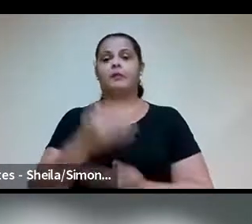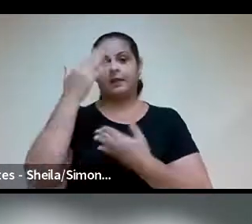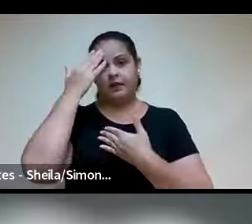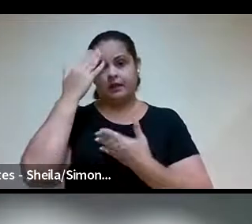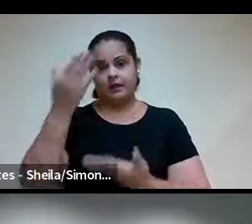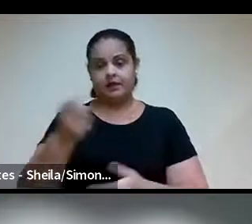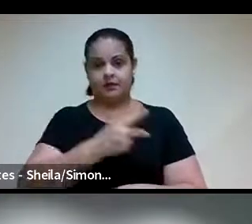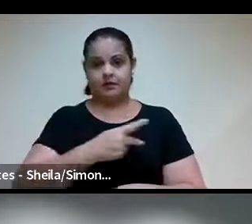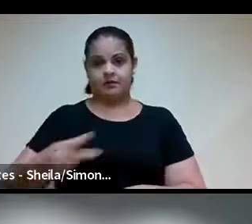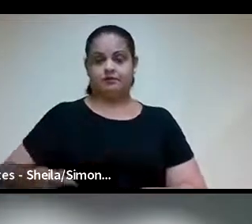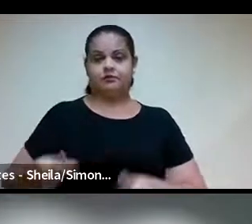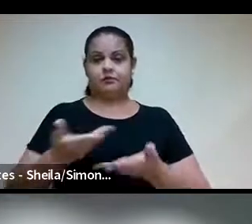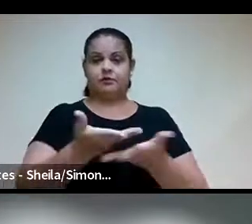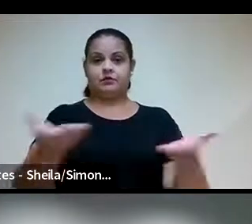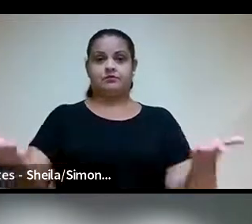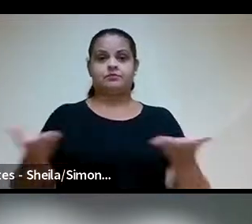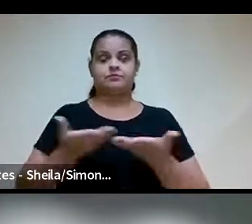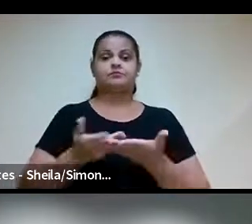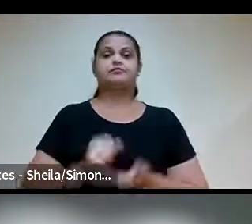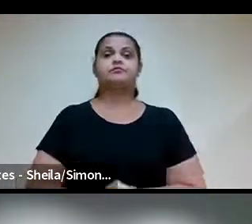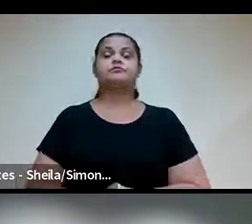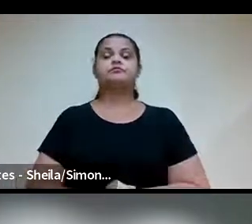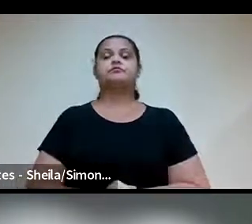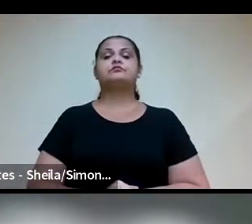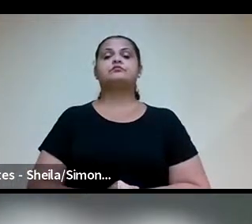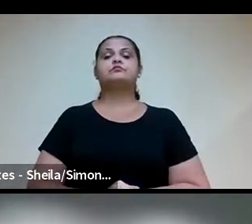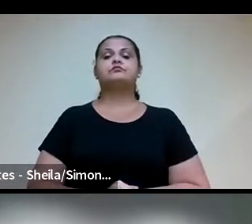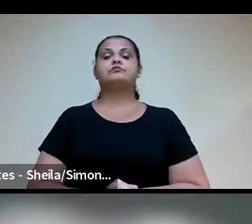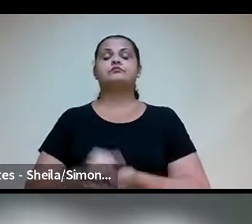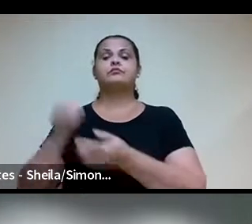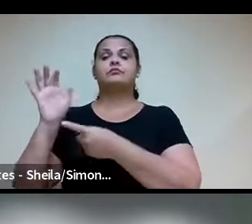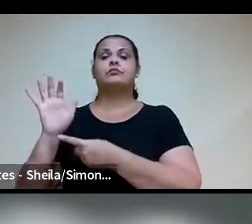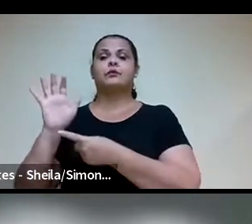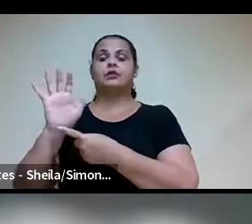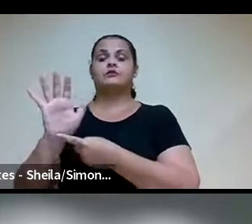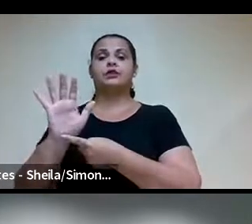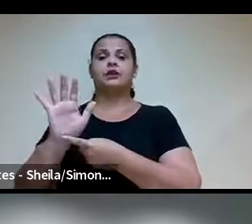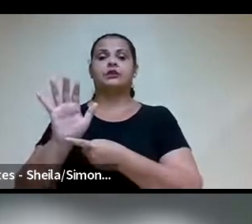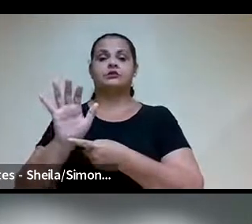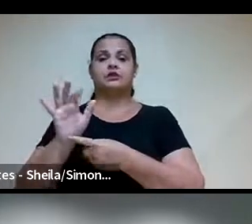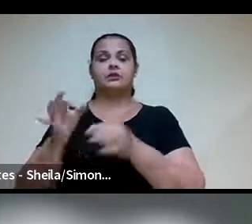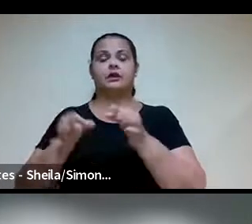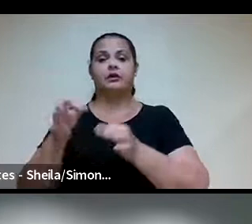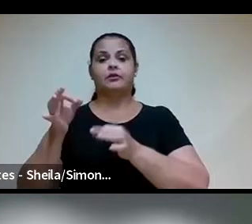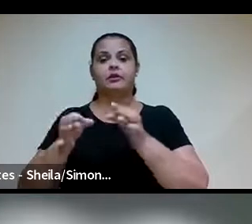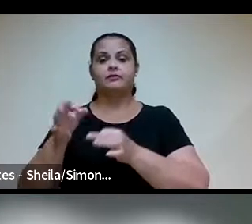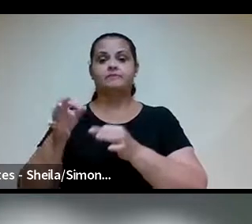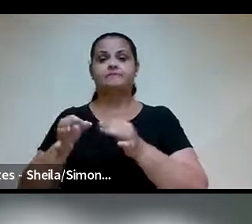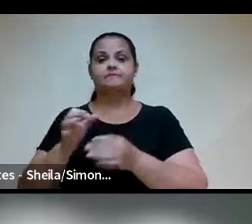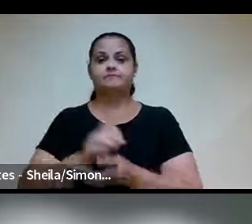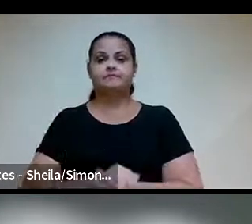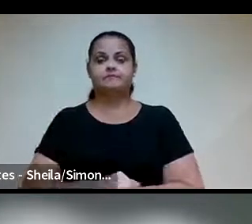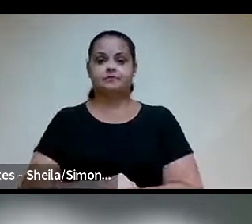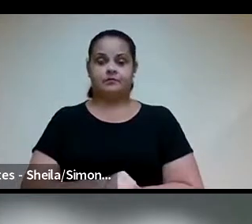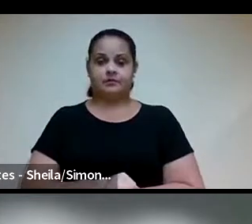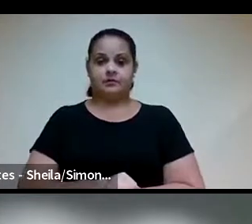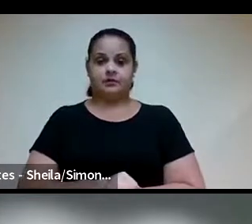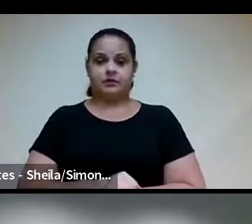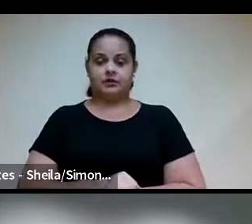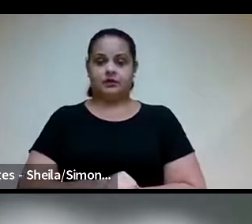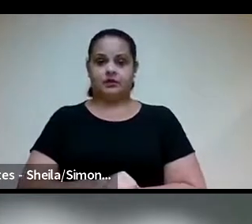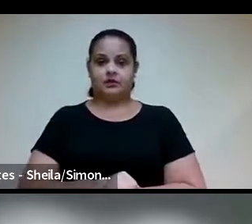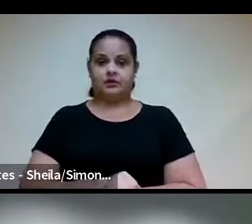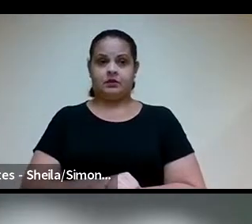presidente, eminentes pares, nós estamos aqui diante de um paradoxismo, ou seja, o juízo nega